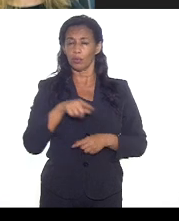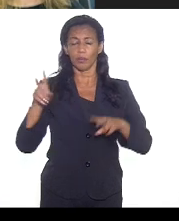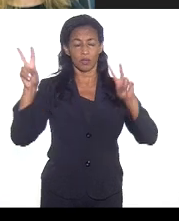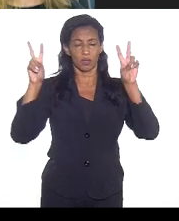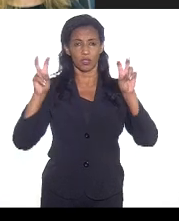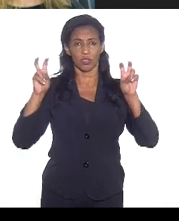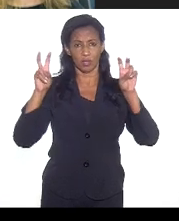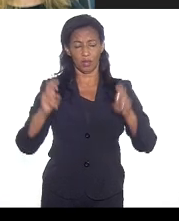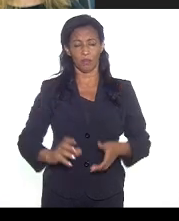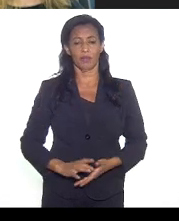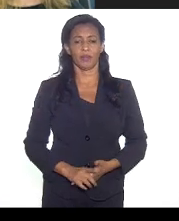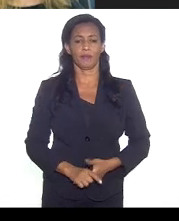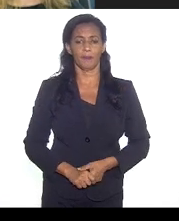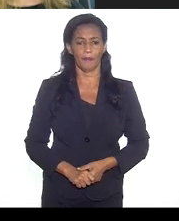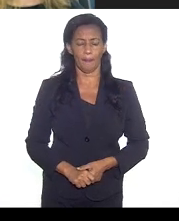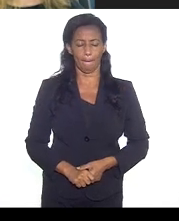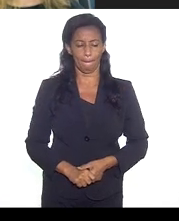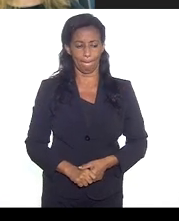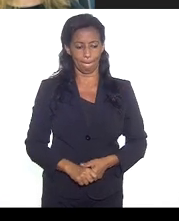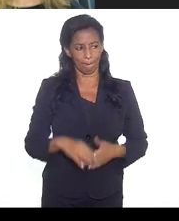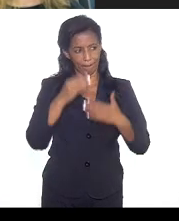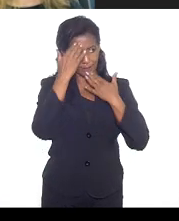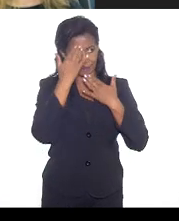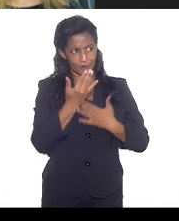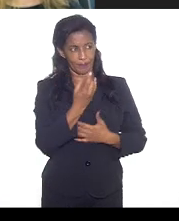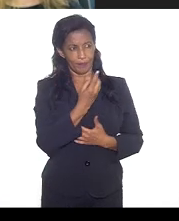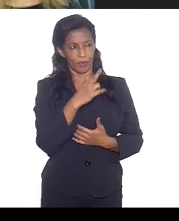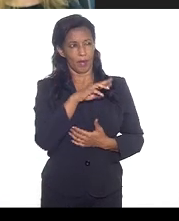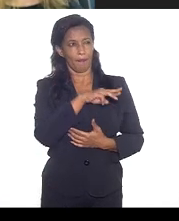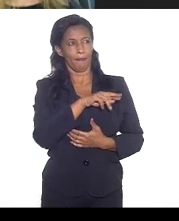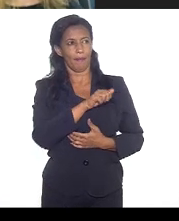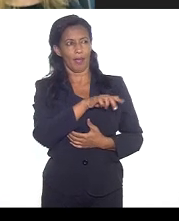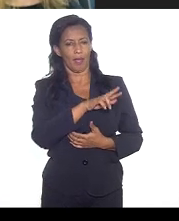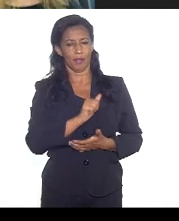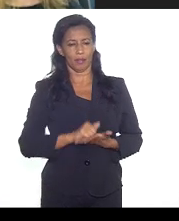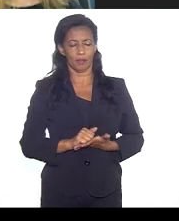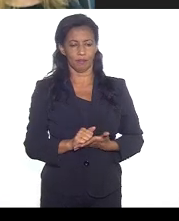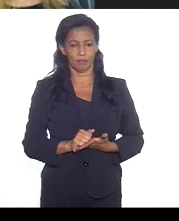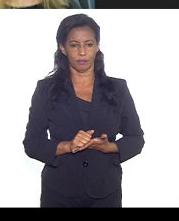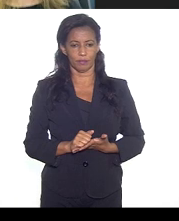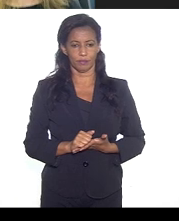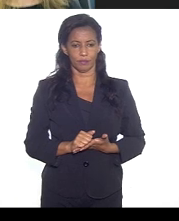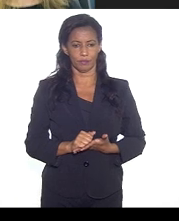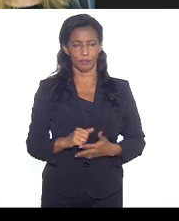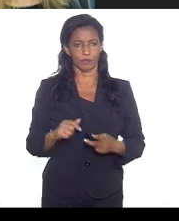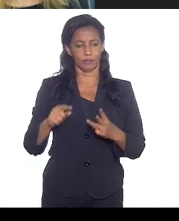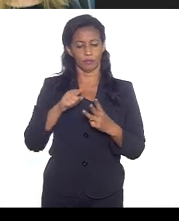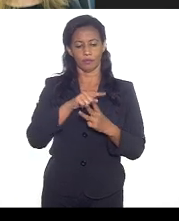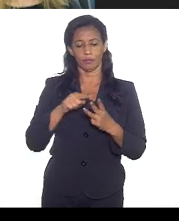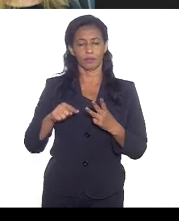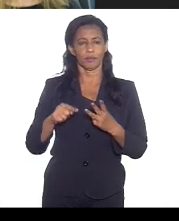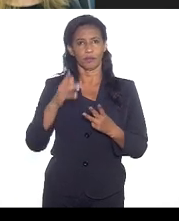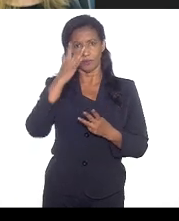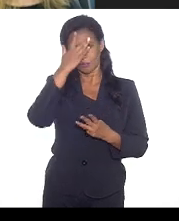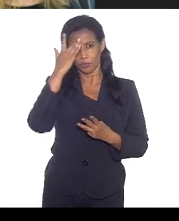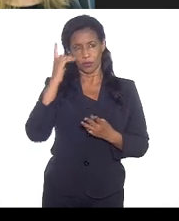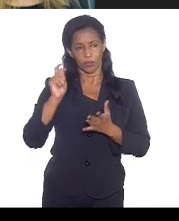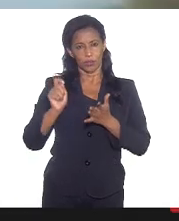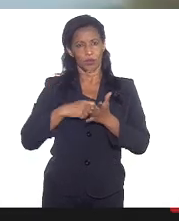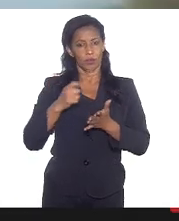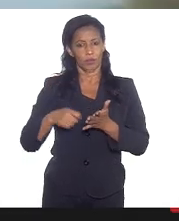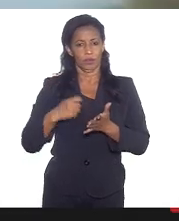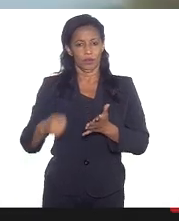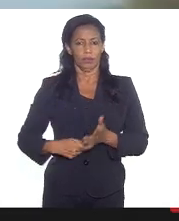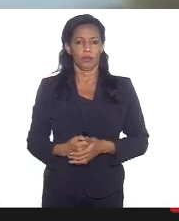temas. Obrigado, doutora Magna. Aqui, eu vou aqui passar para as 3 pessoas que se inscreveram e